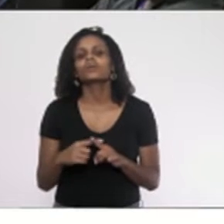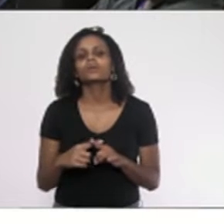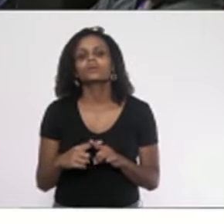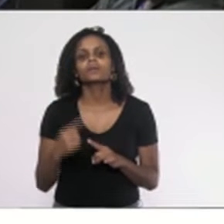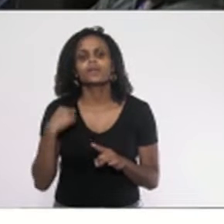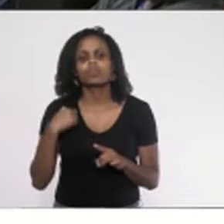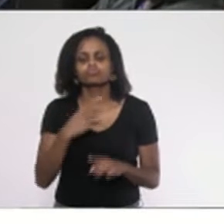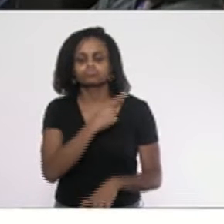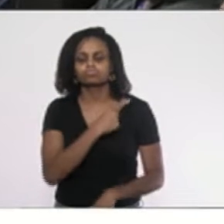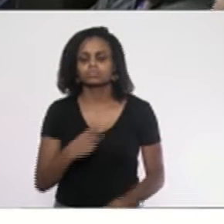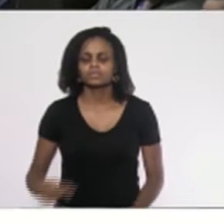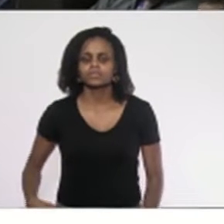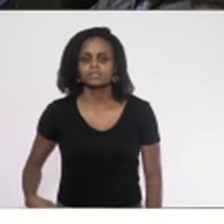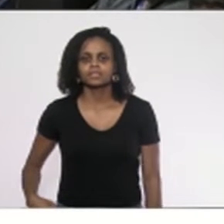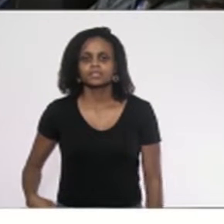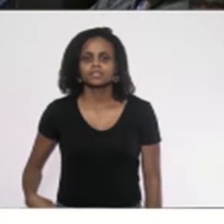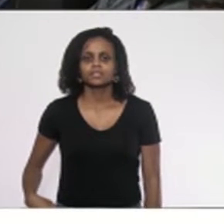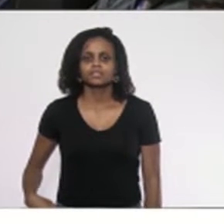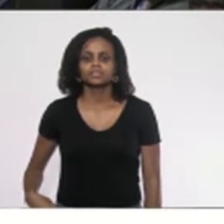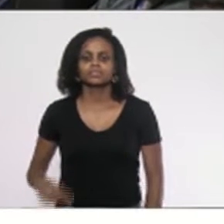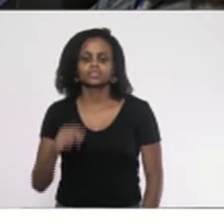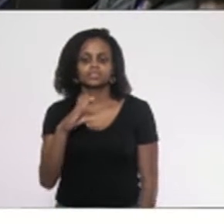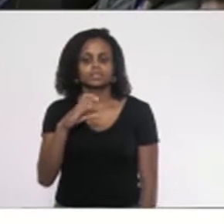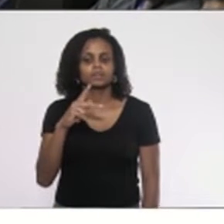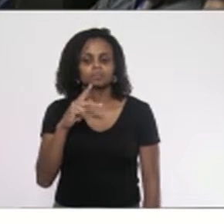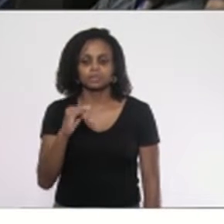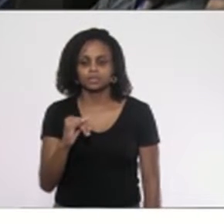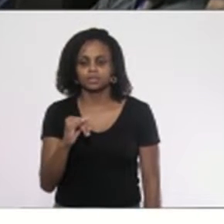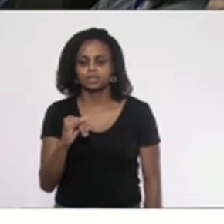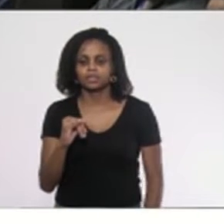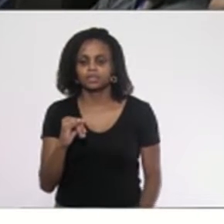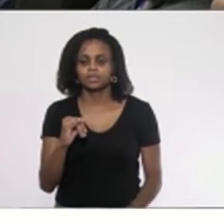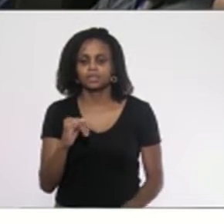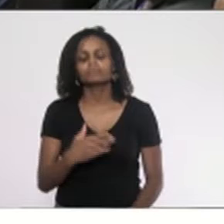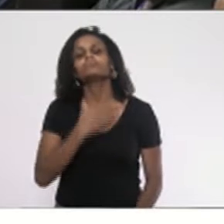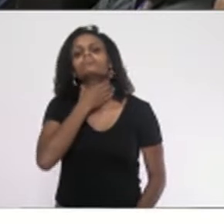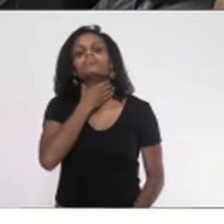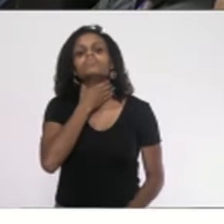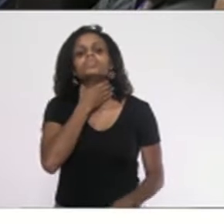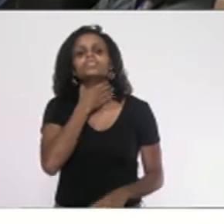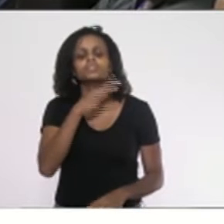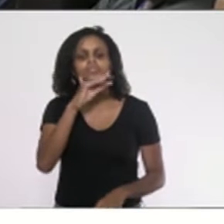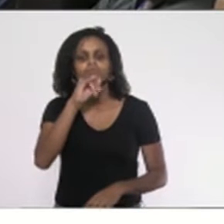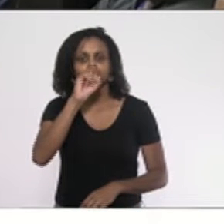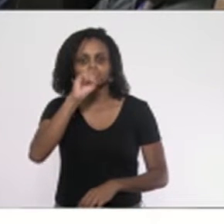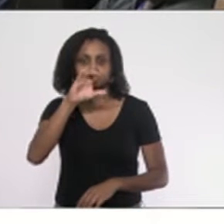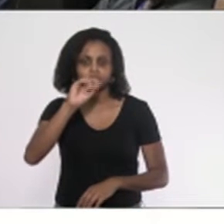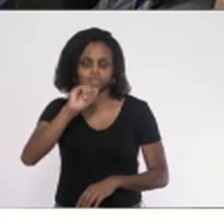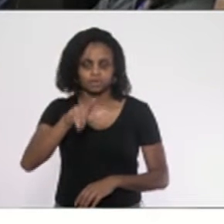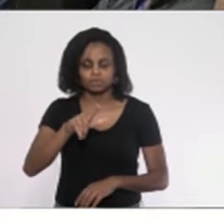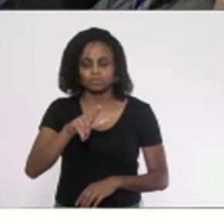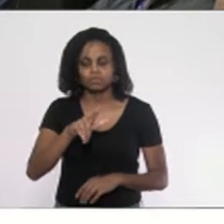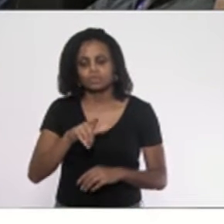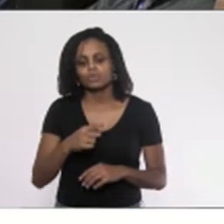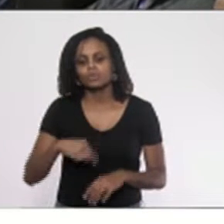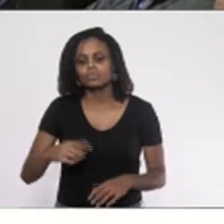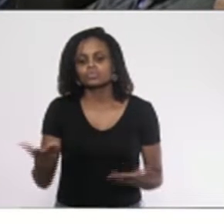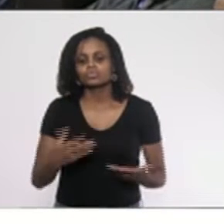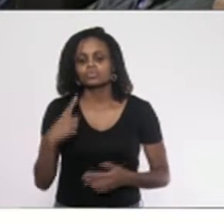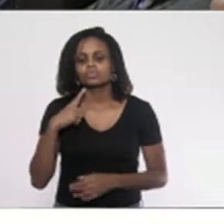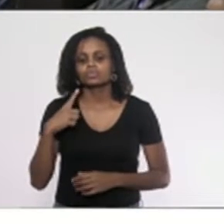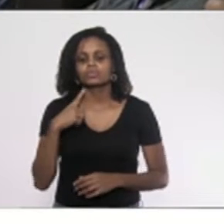estou presidindo a CPI da crise fiscal, hoje nós